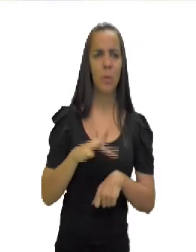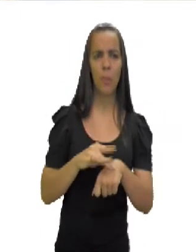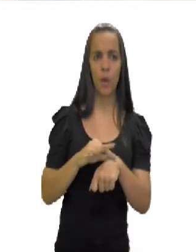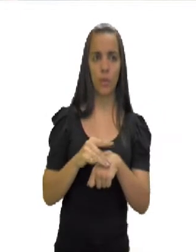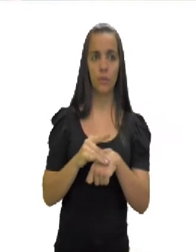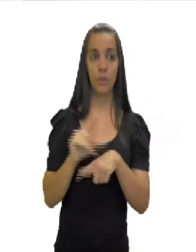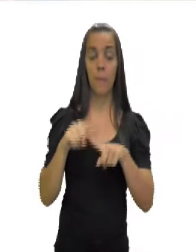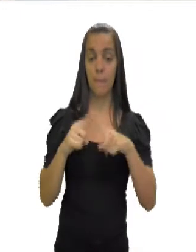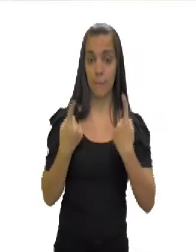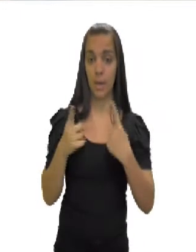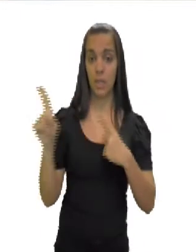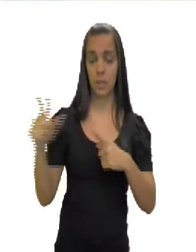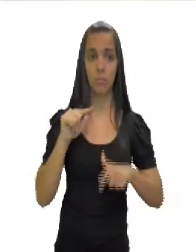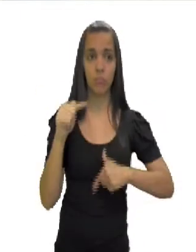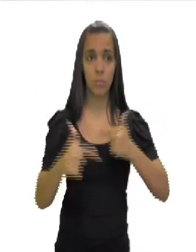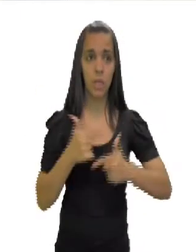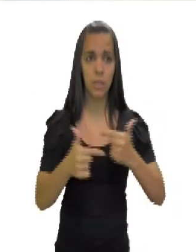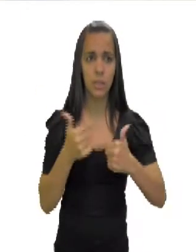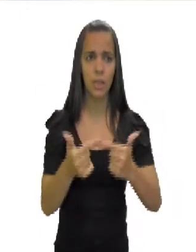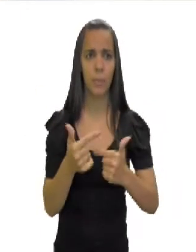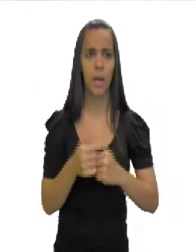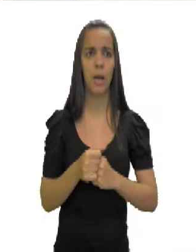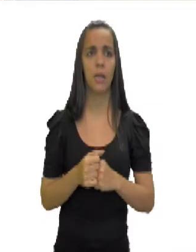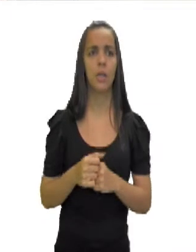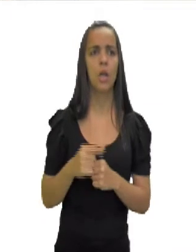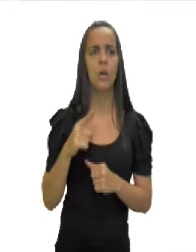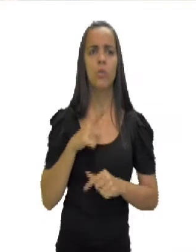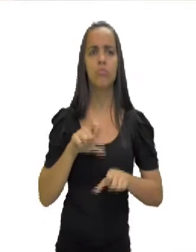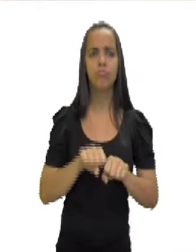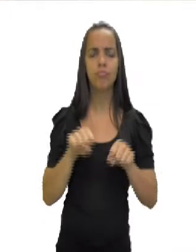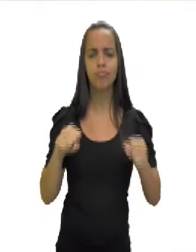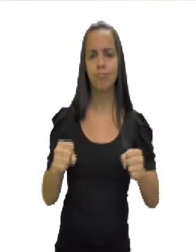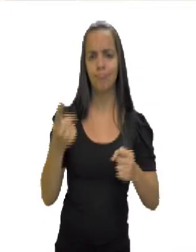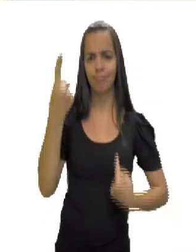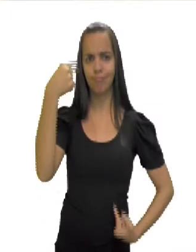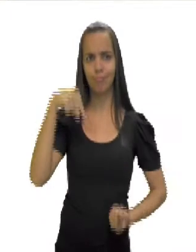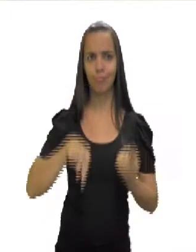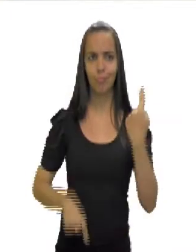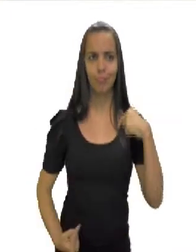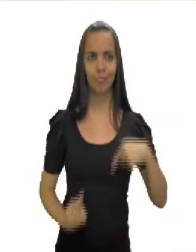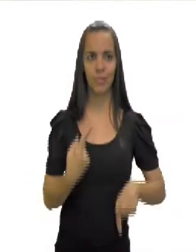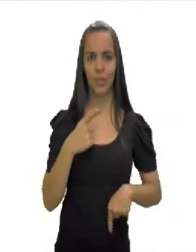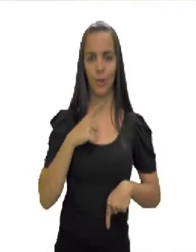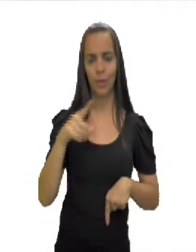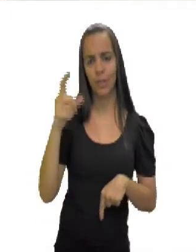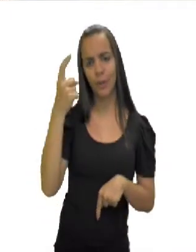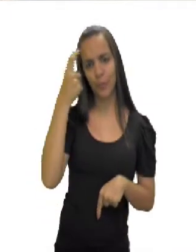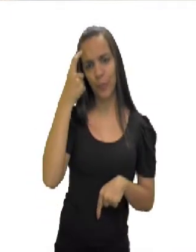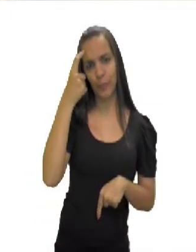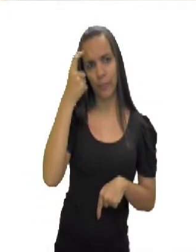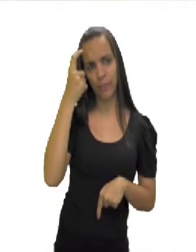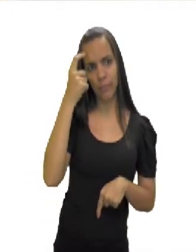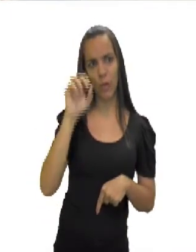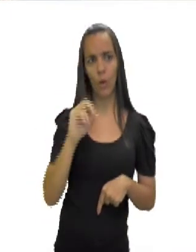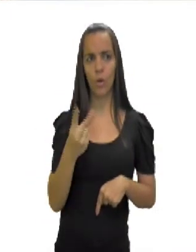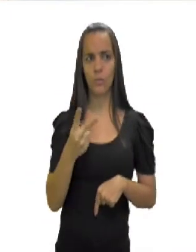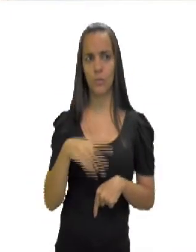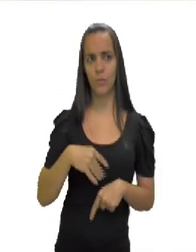a manifestação hematológica de algum transtorno orgânico, crônico